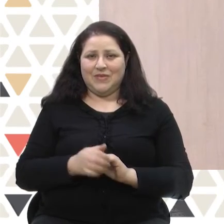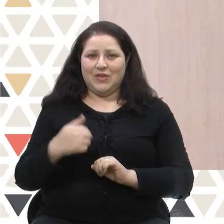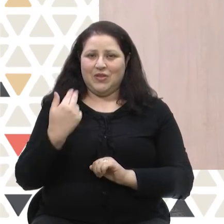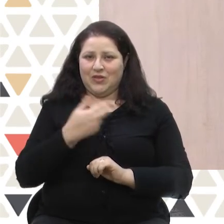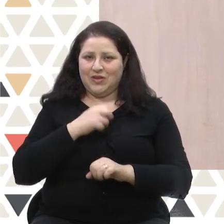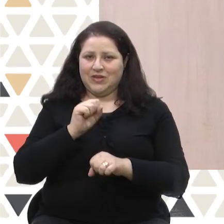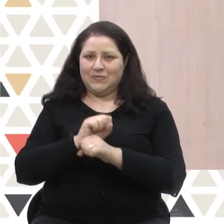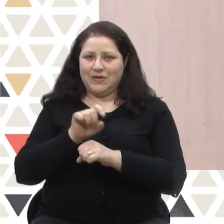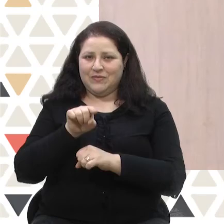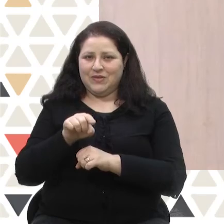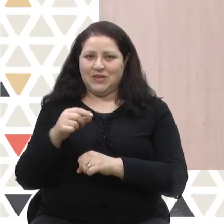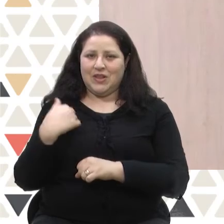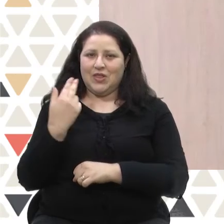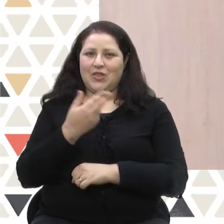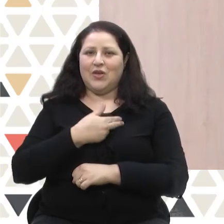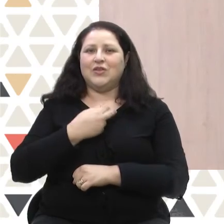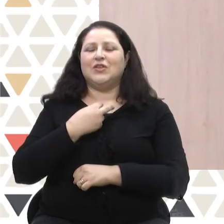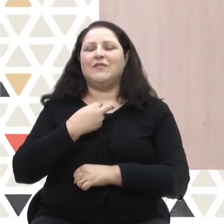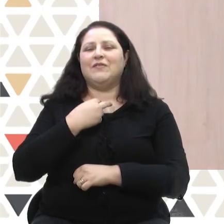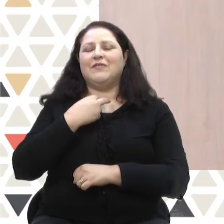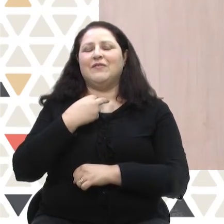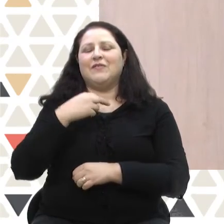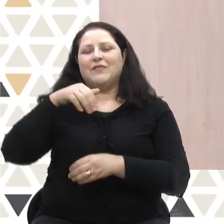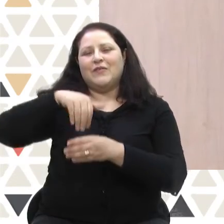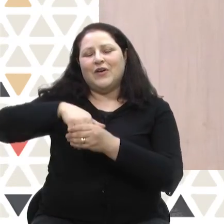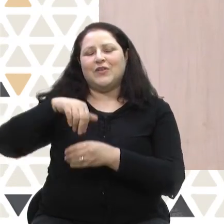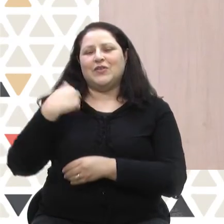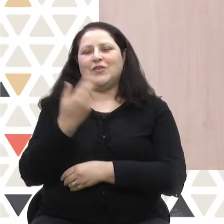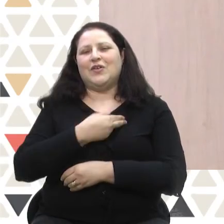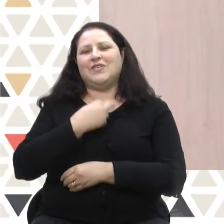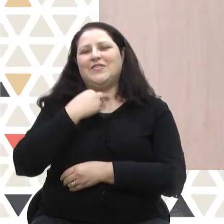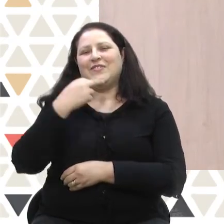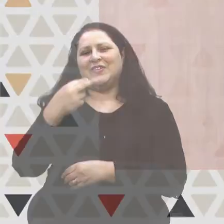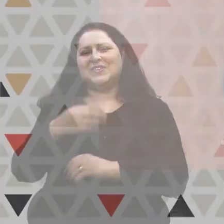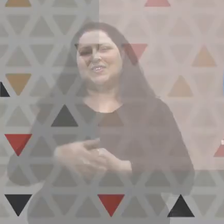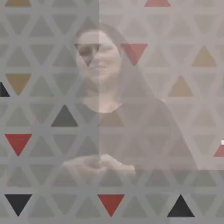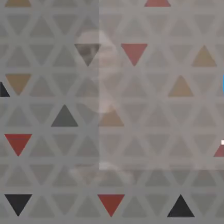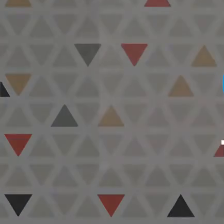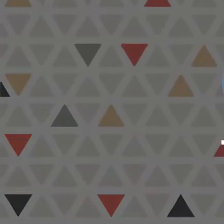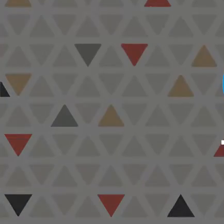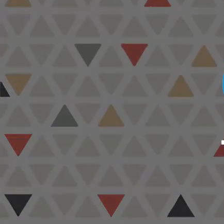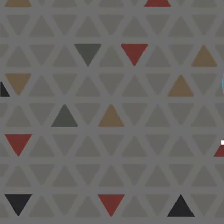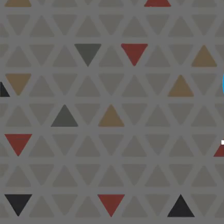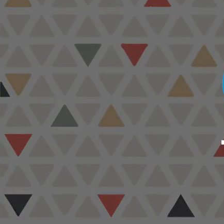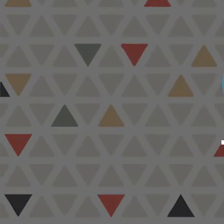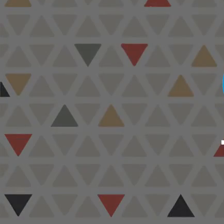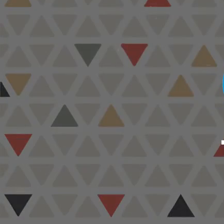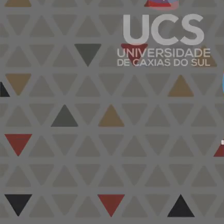urnas eletrônicas. A gente te espera. Nosso voto, nossa voz.